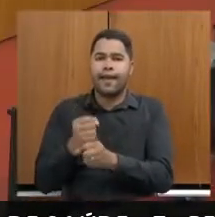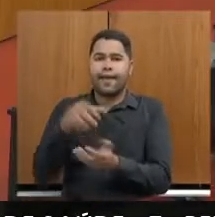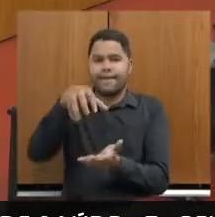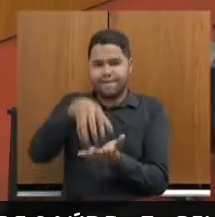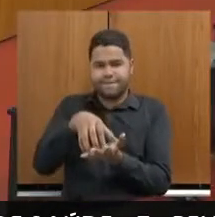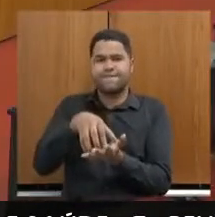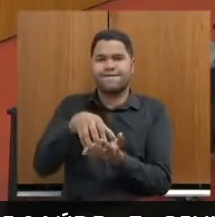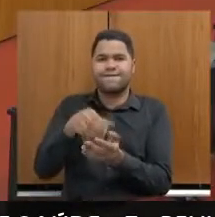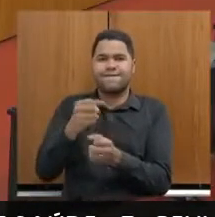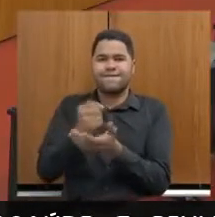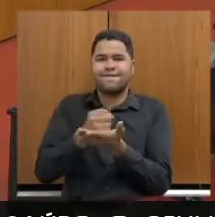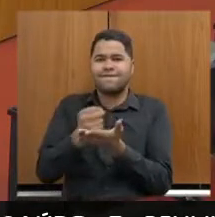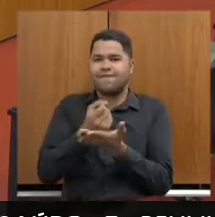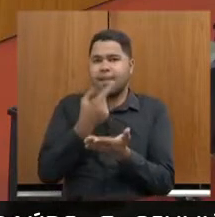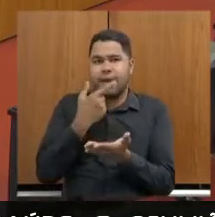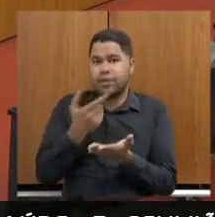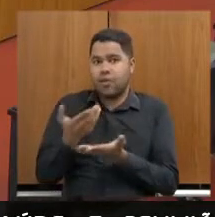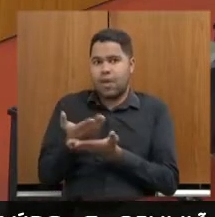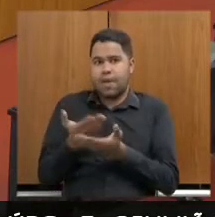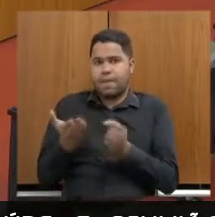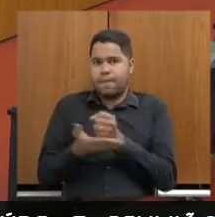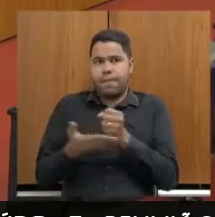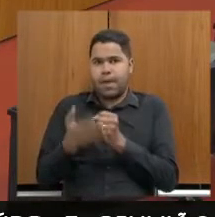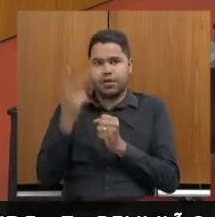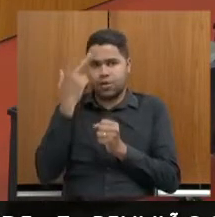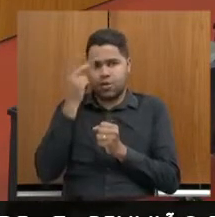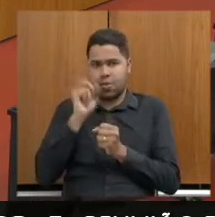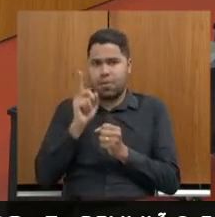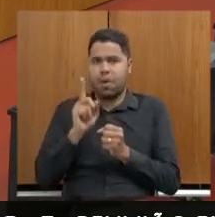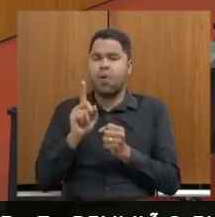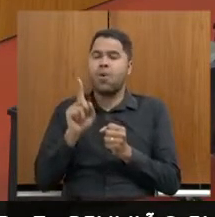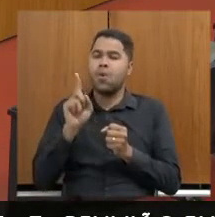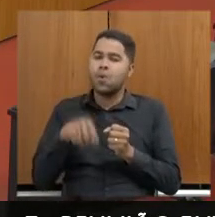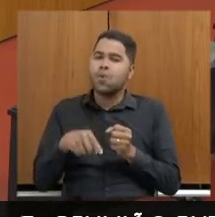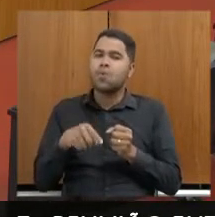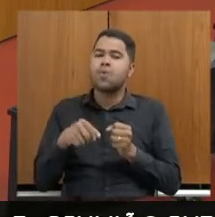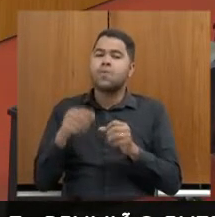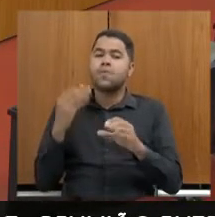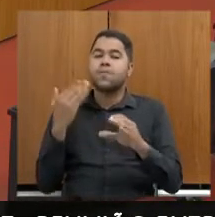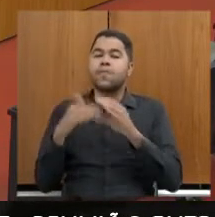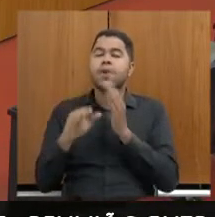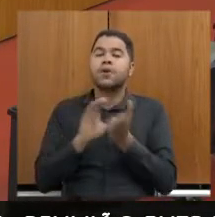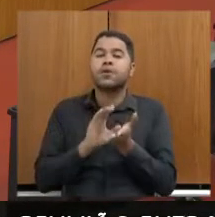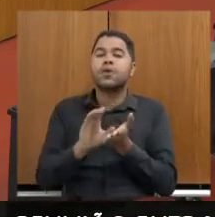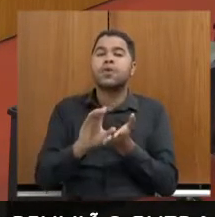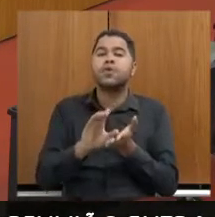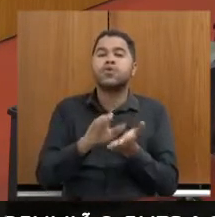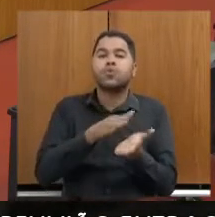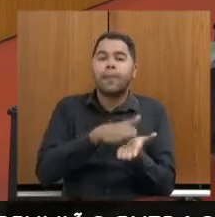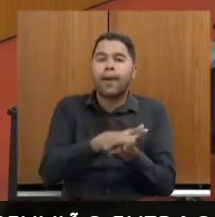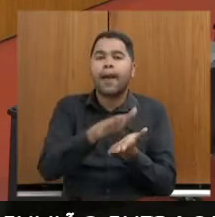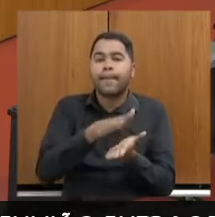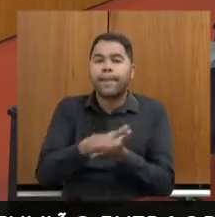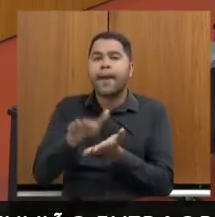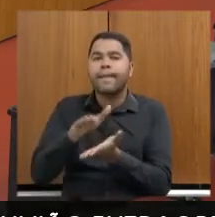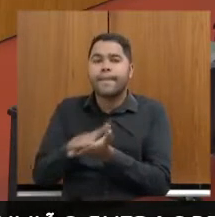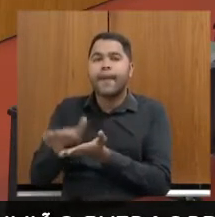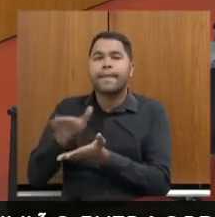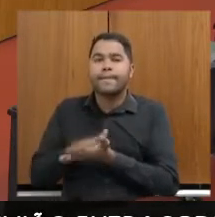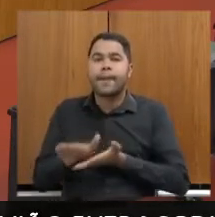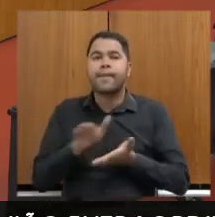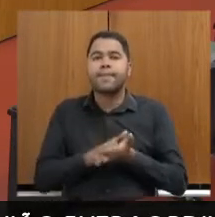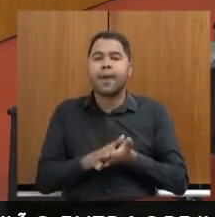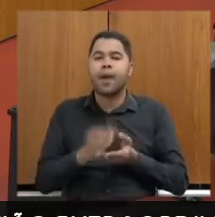Básica normal precisa de investimento e depois a gente manda o recurso de custeio tão estado vai